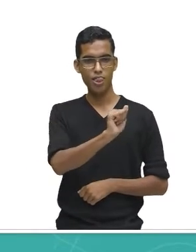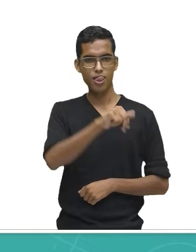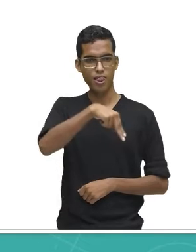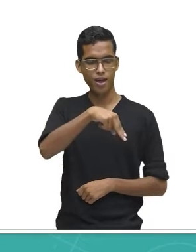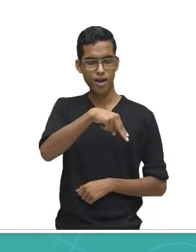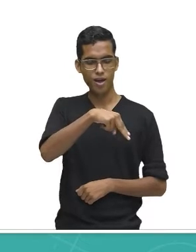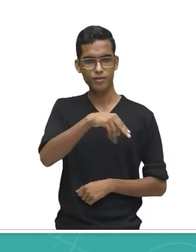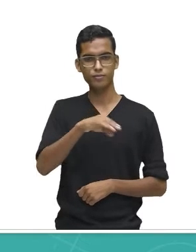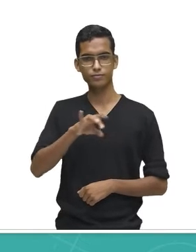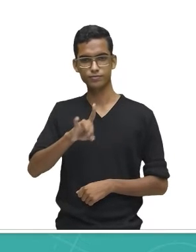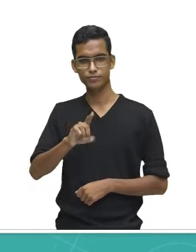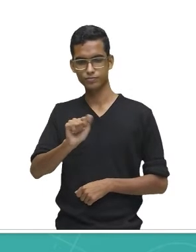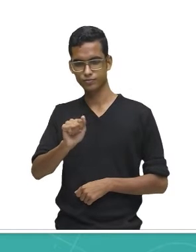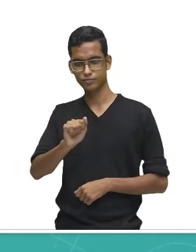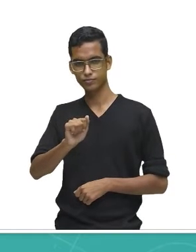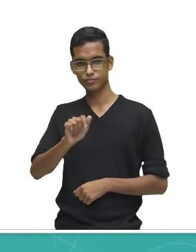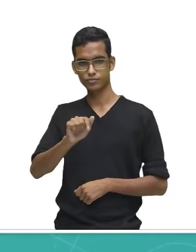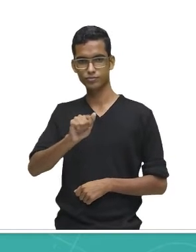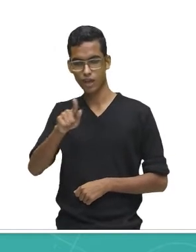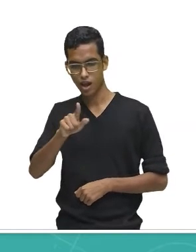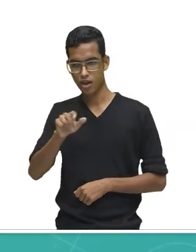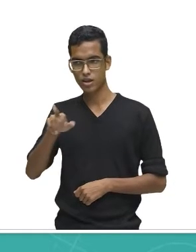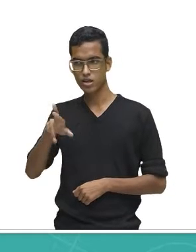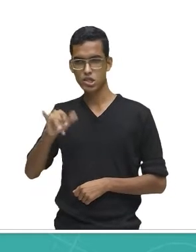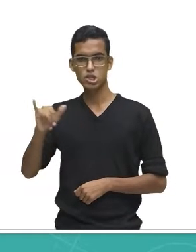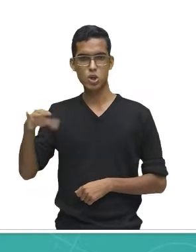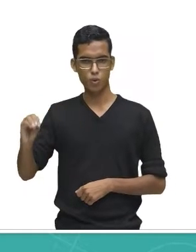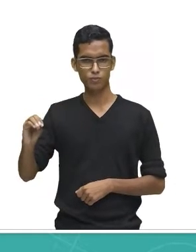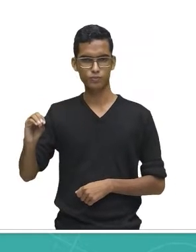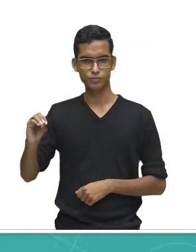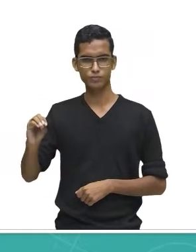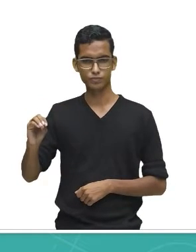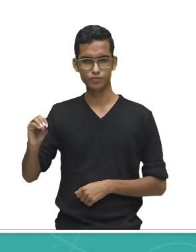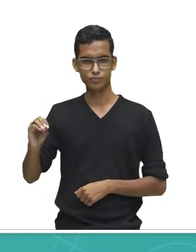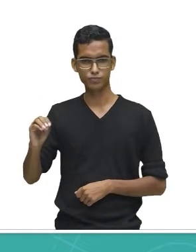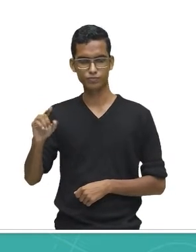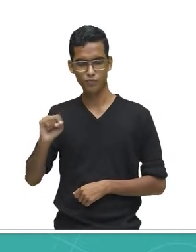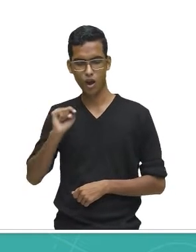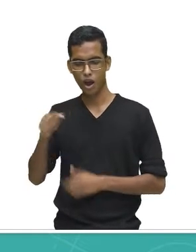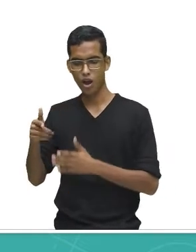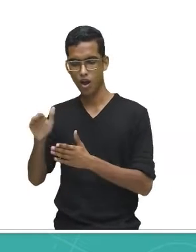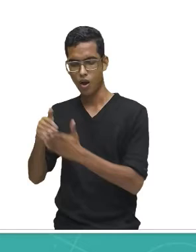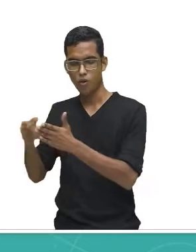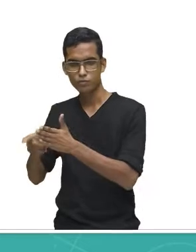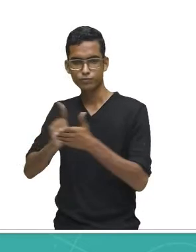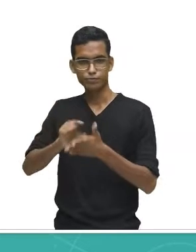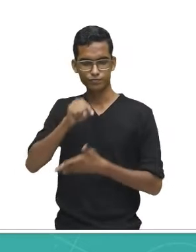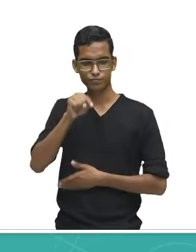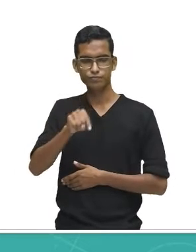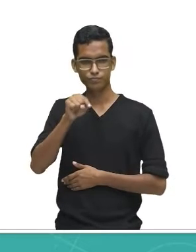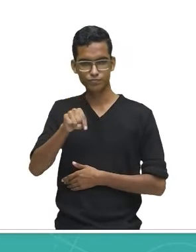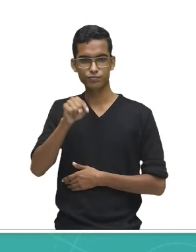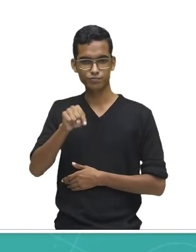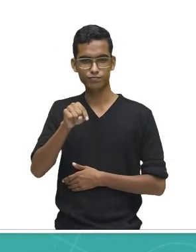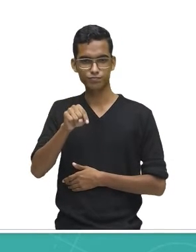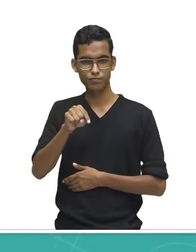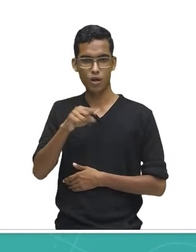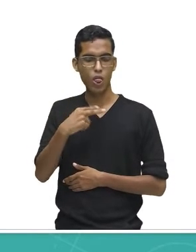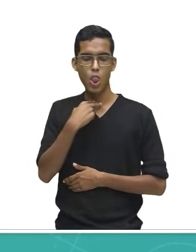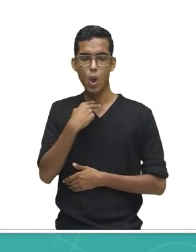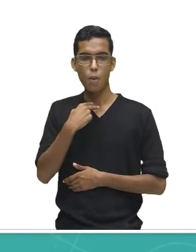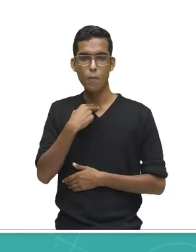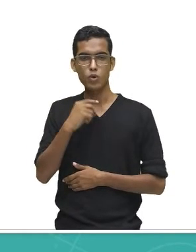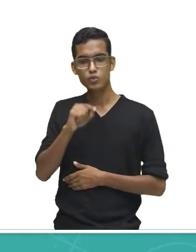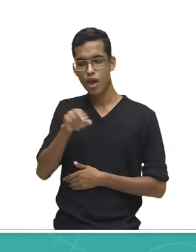Dário. Tem a sílaba tônica. Ri, ó. Eu não posso, aqui eu tenho um ditongo. Não posso separar o i do